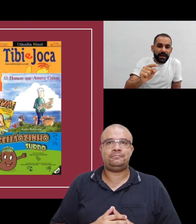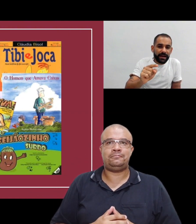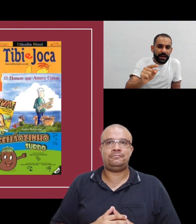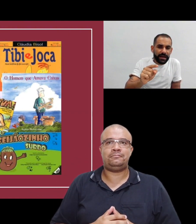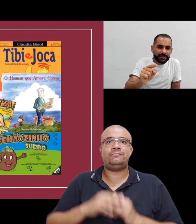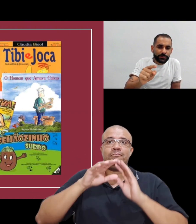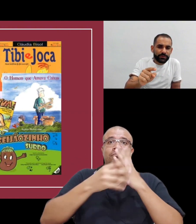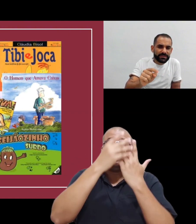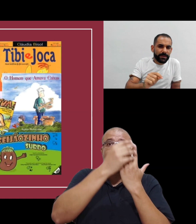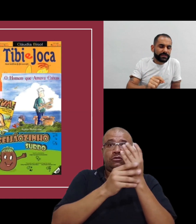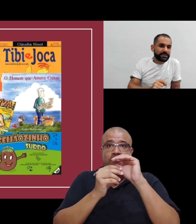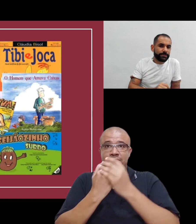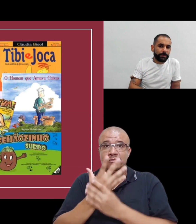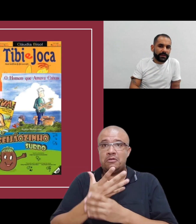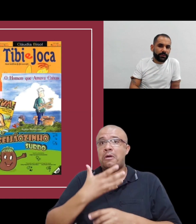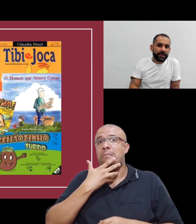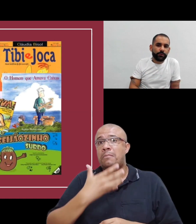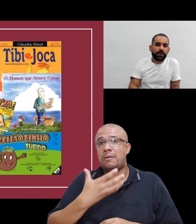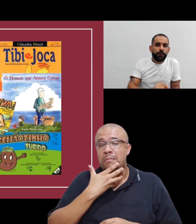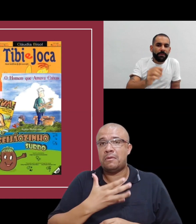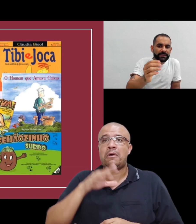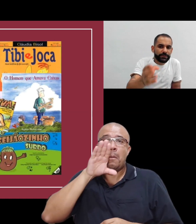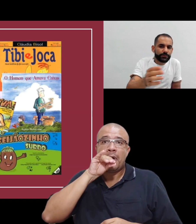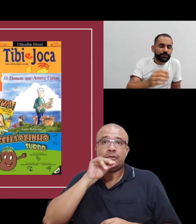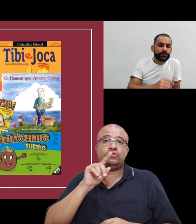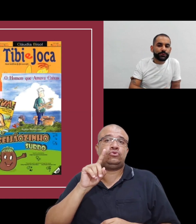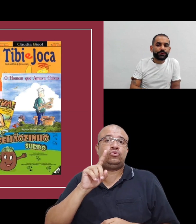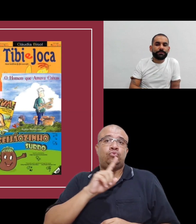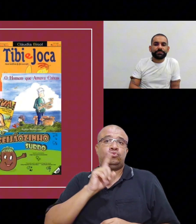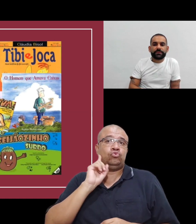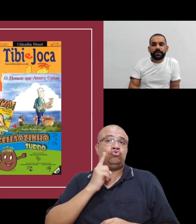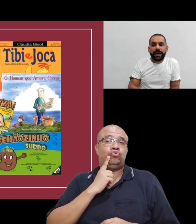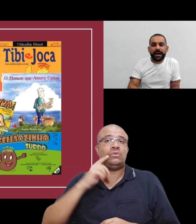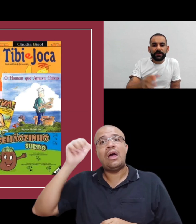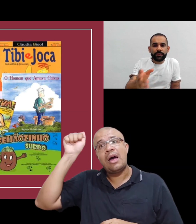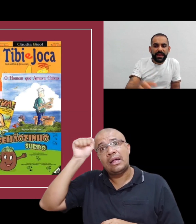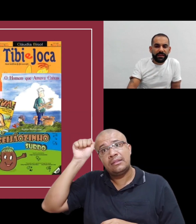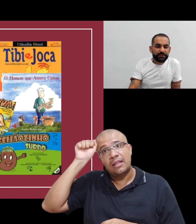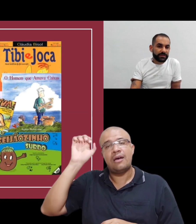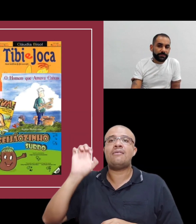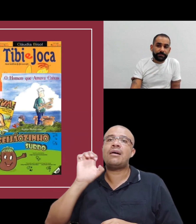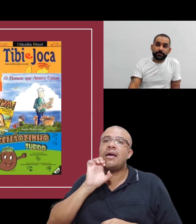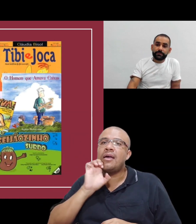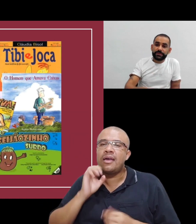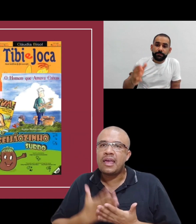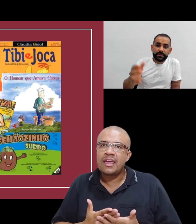Mentirosas, As Luvas Mágicas de Papai Noel, Patinho Surdo, Adão e